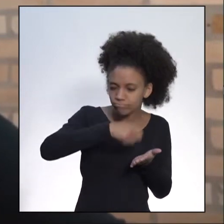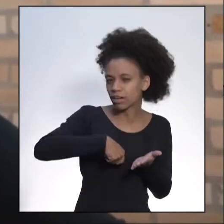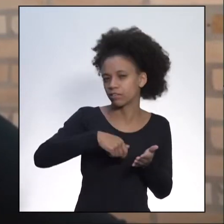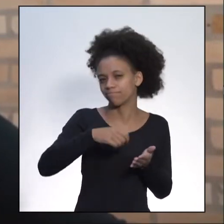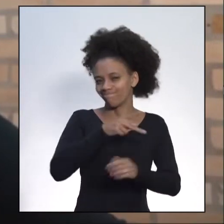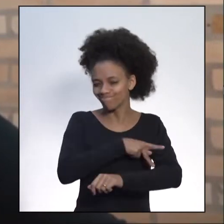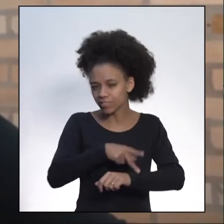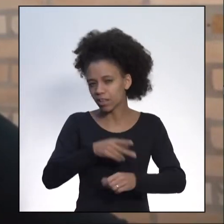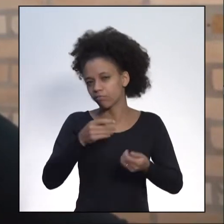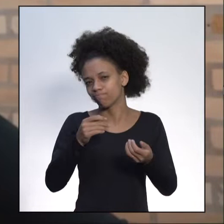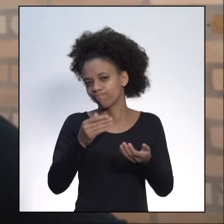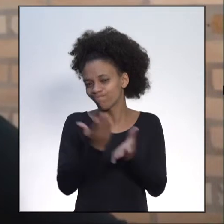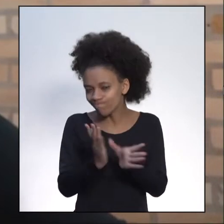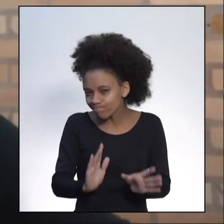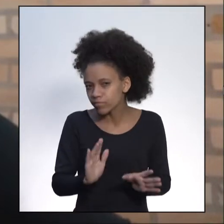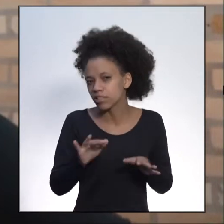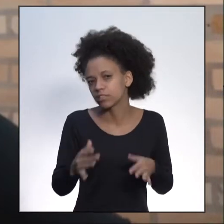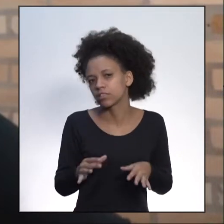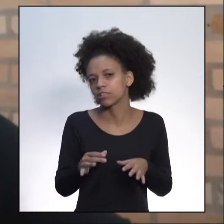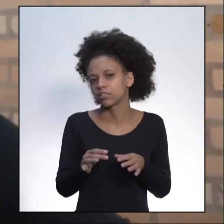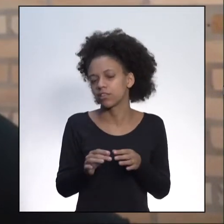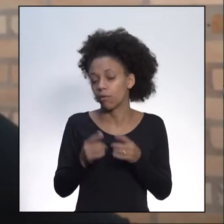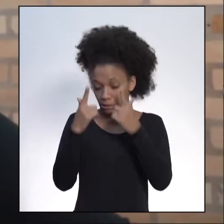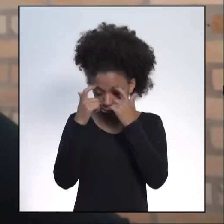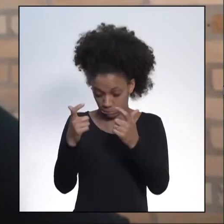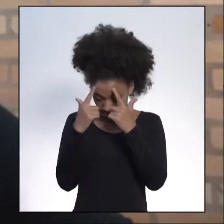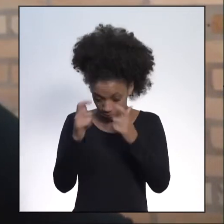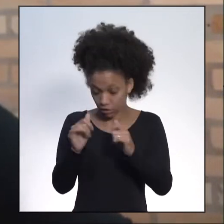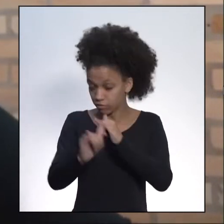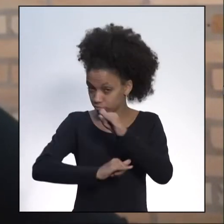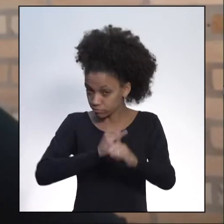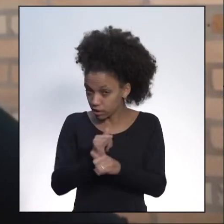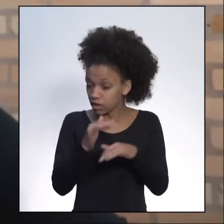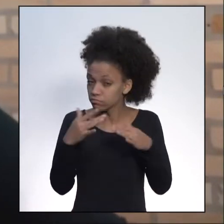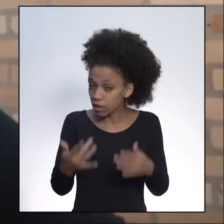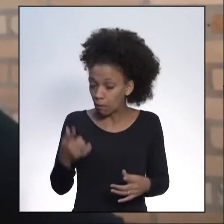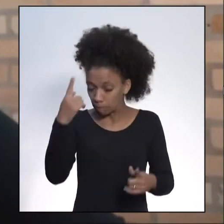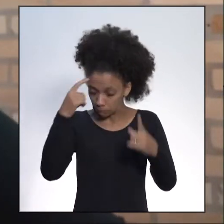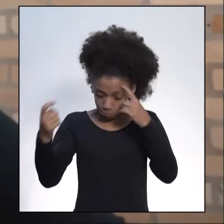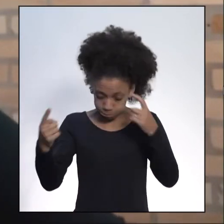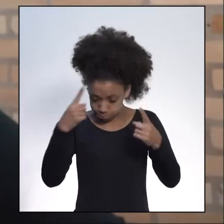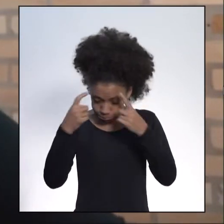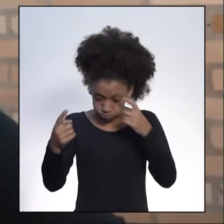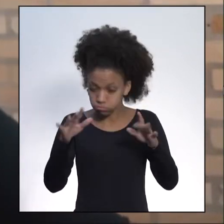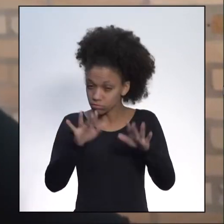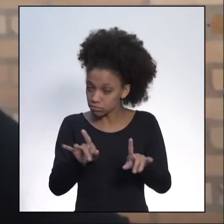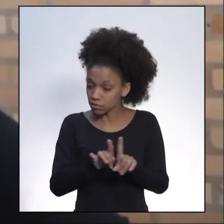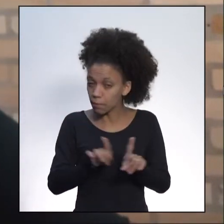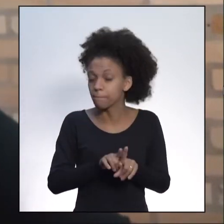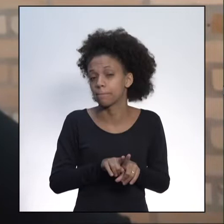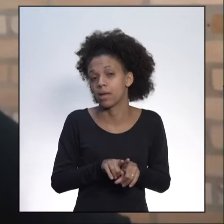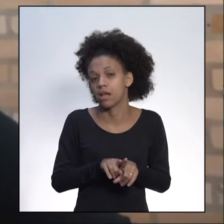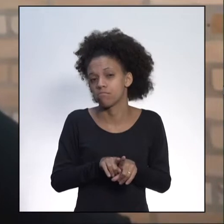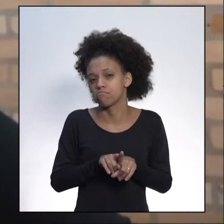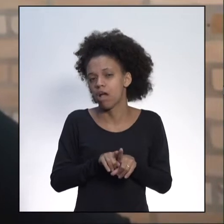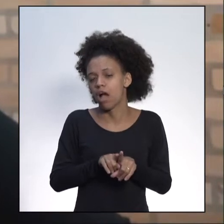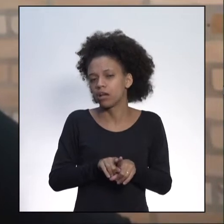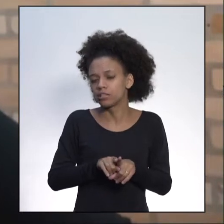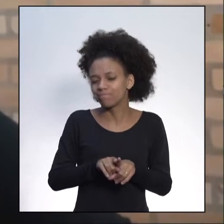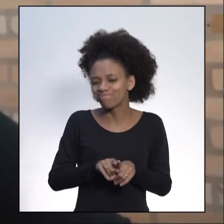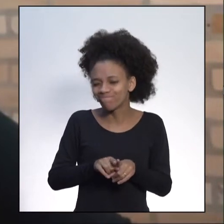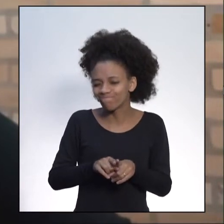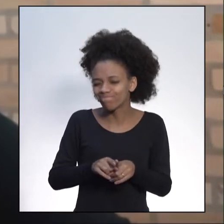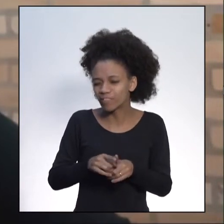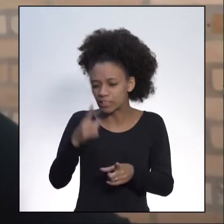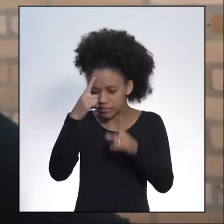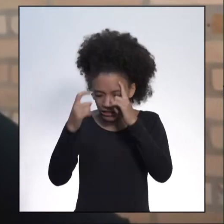incivilidade, né, em que são essas microviolências, e sim, também existe a questão, né, dessa agressão virtual.